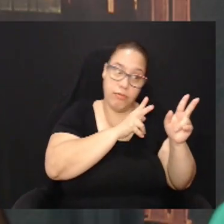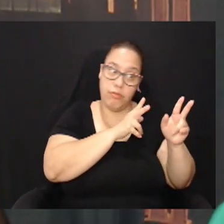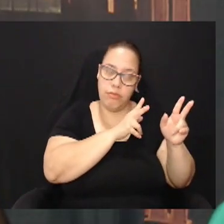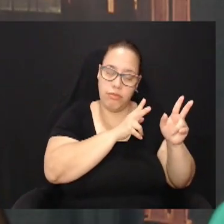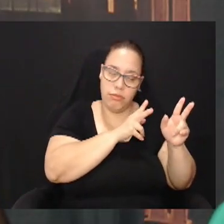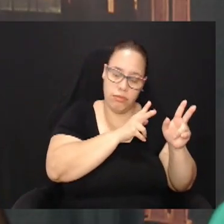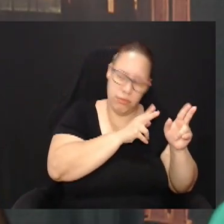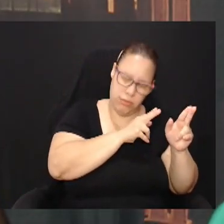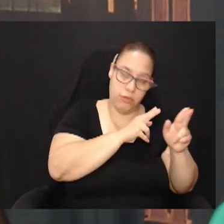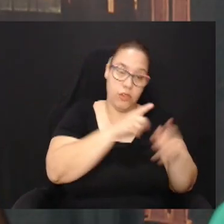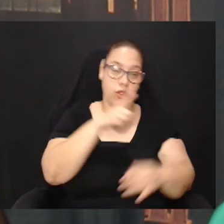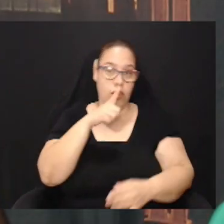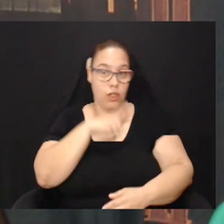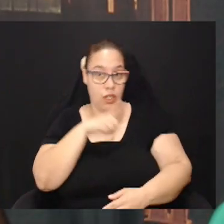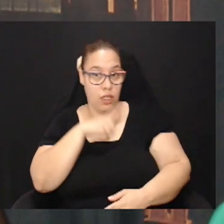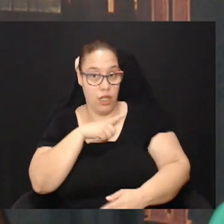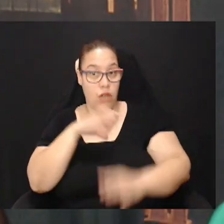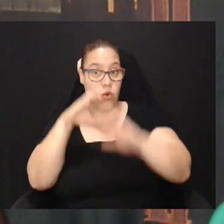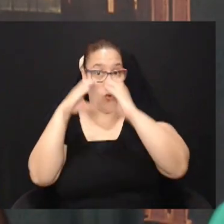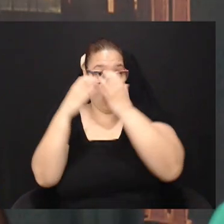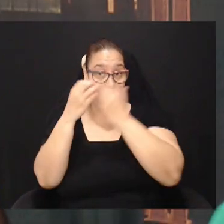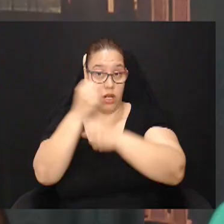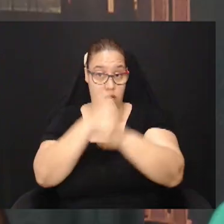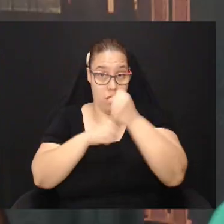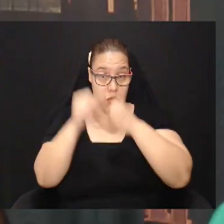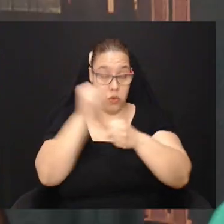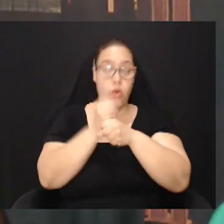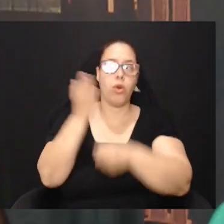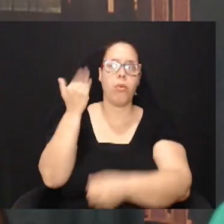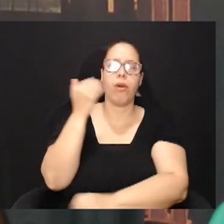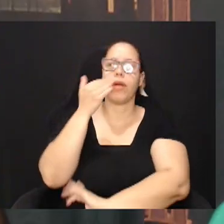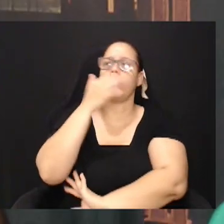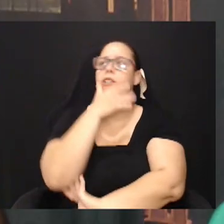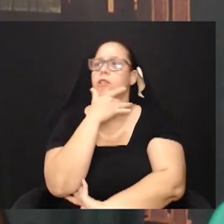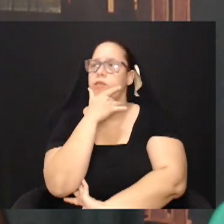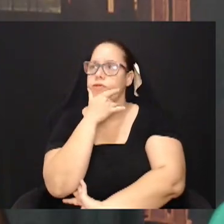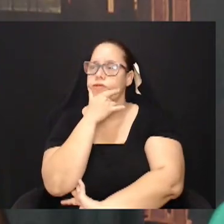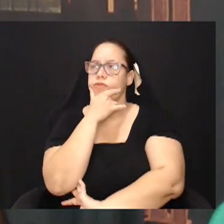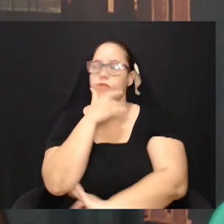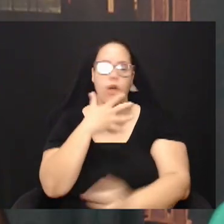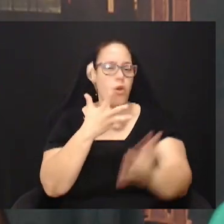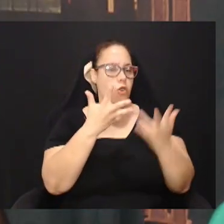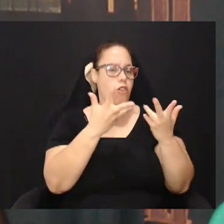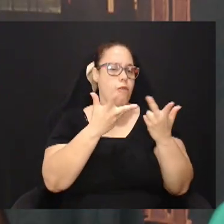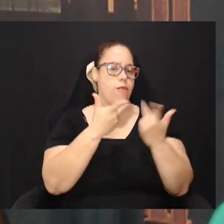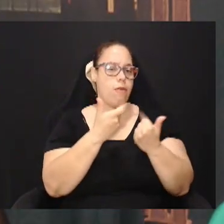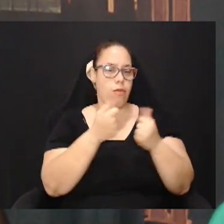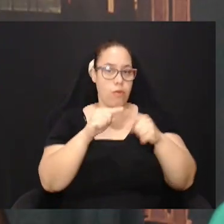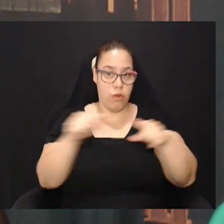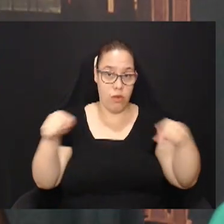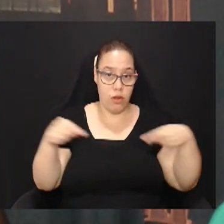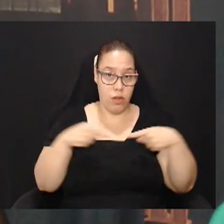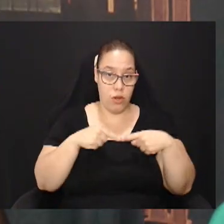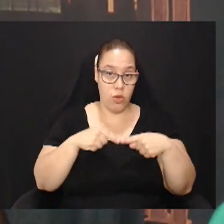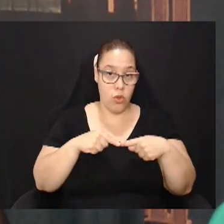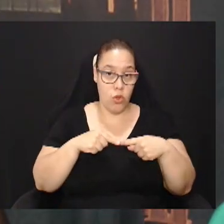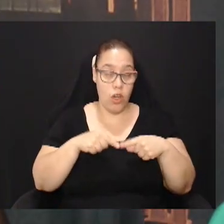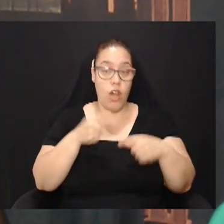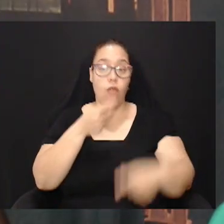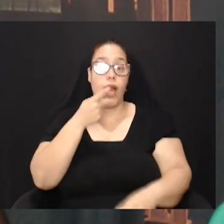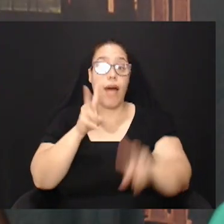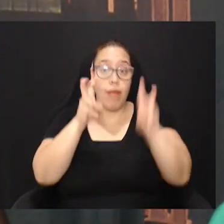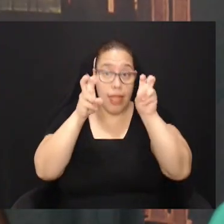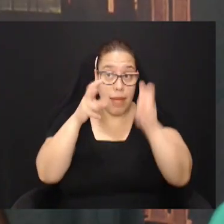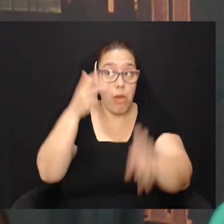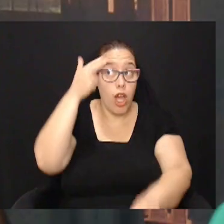participei de um congresso ano passado que foi, assim, fantástico. E uma das salas falava sobre os sonhos e a importância